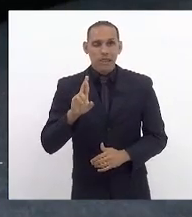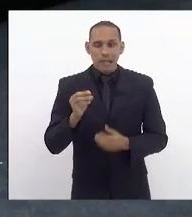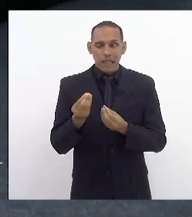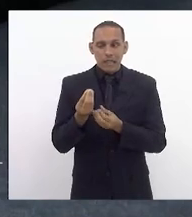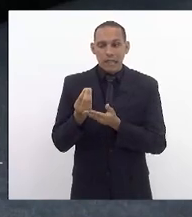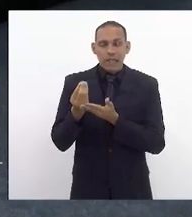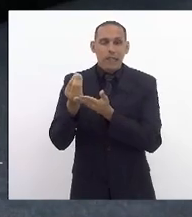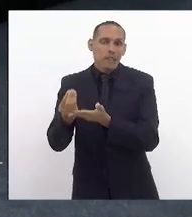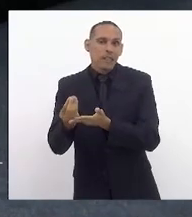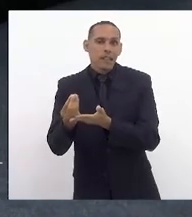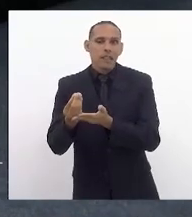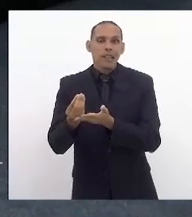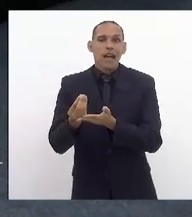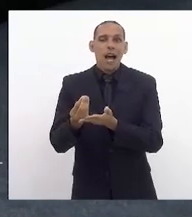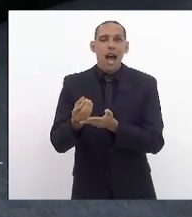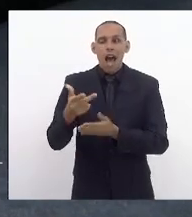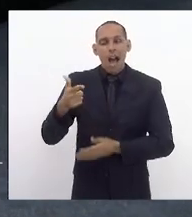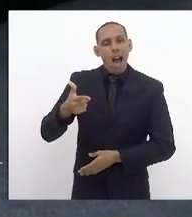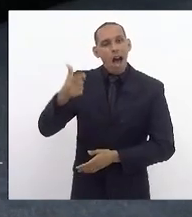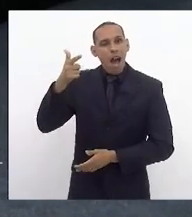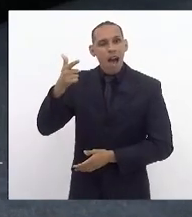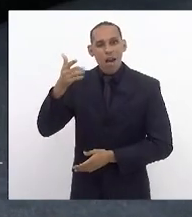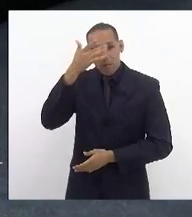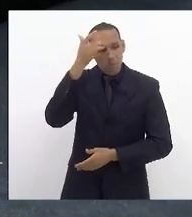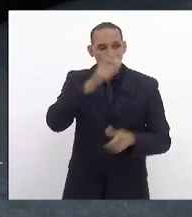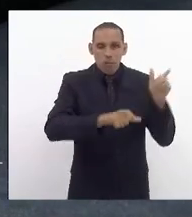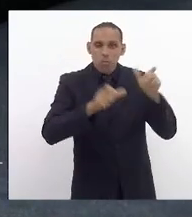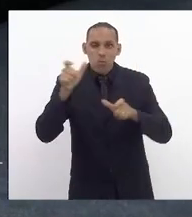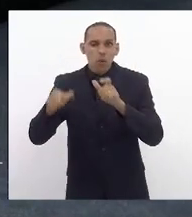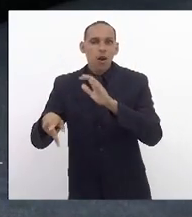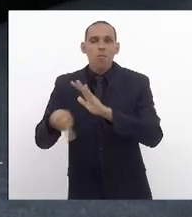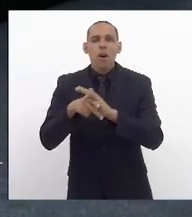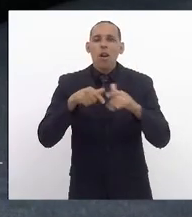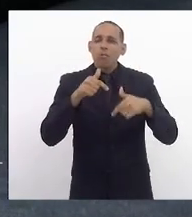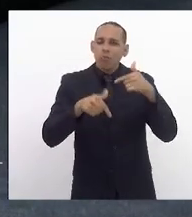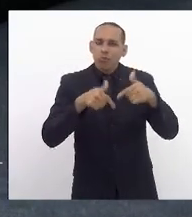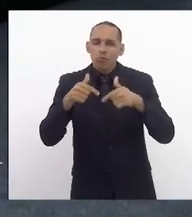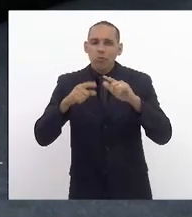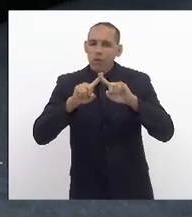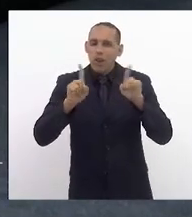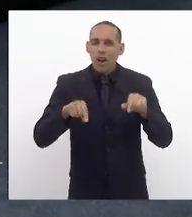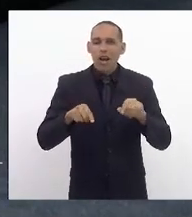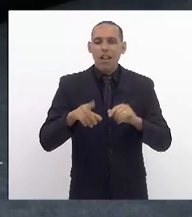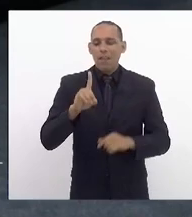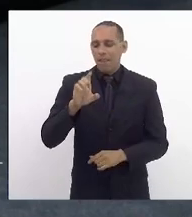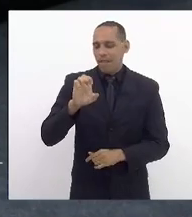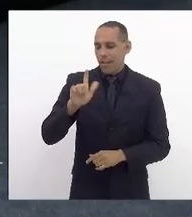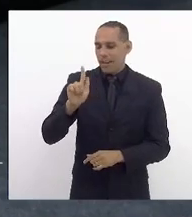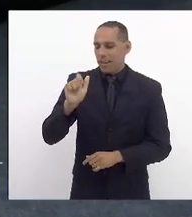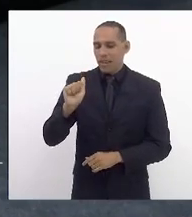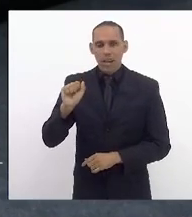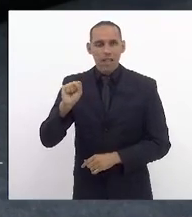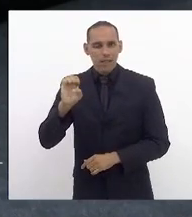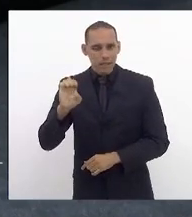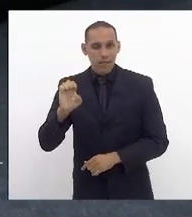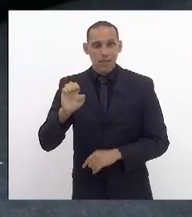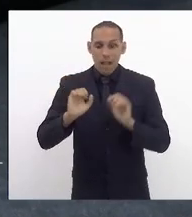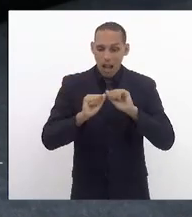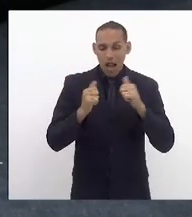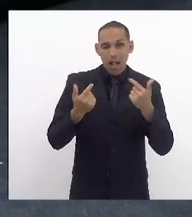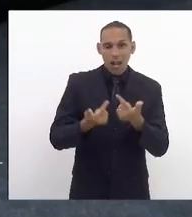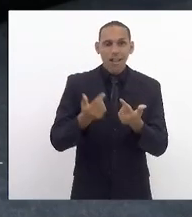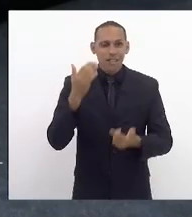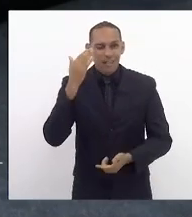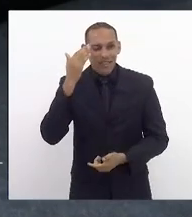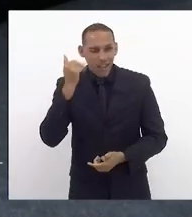concedendo porte de arma para os agentes do DEGASE. A Alerj, que lida com a realidade,